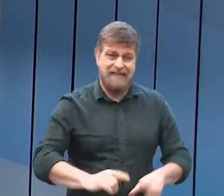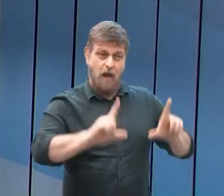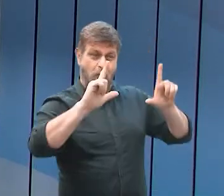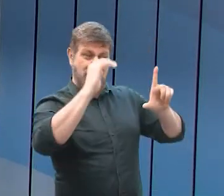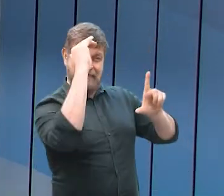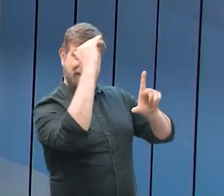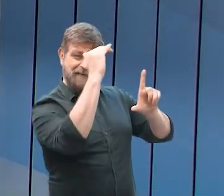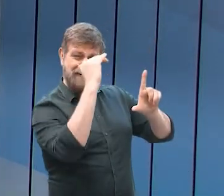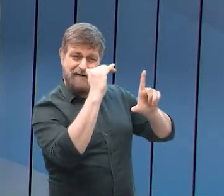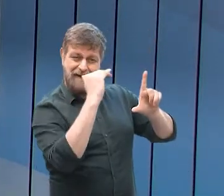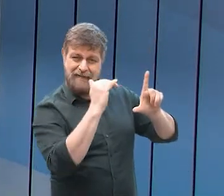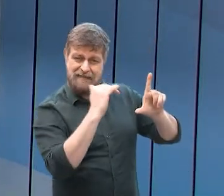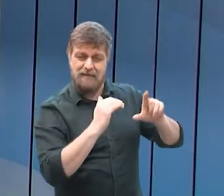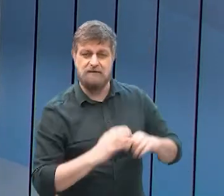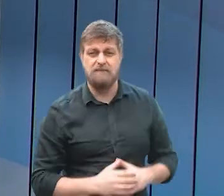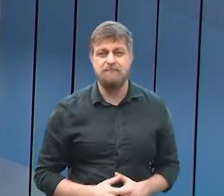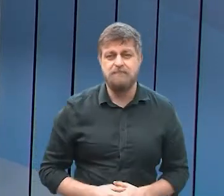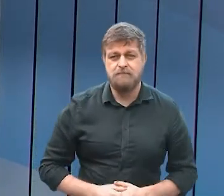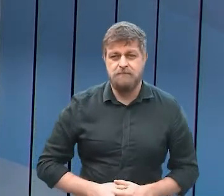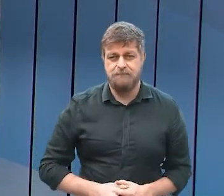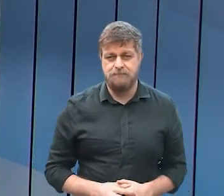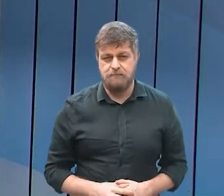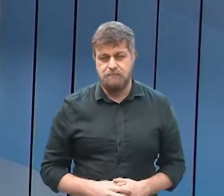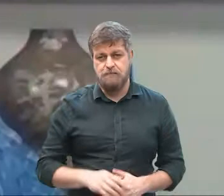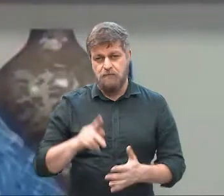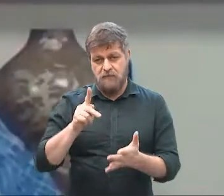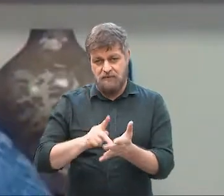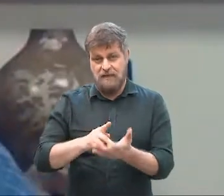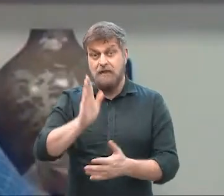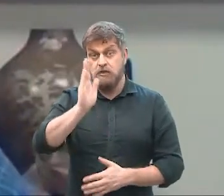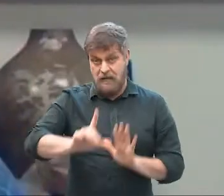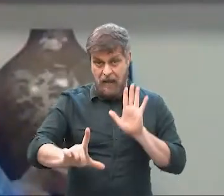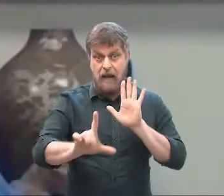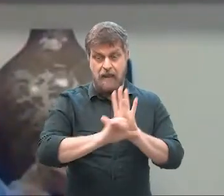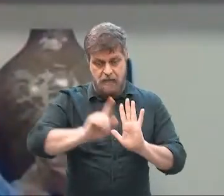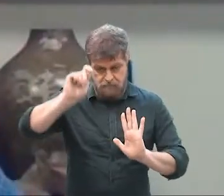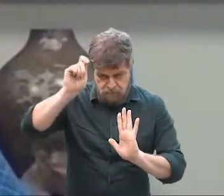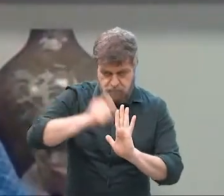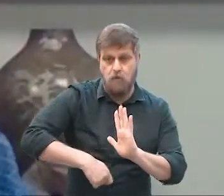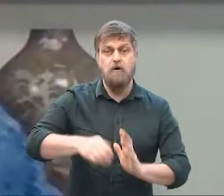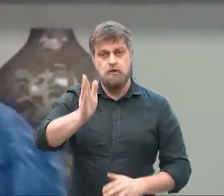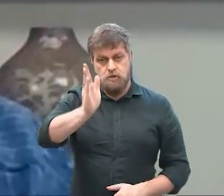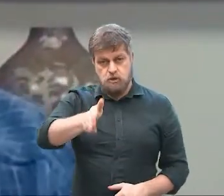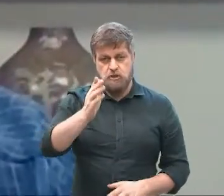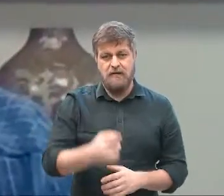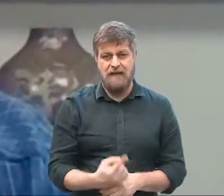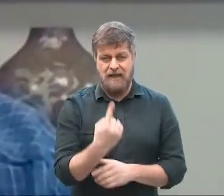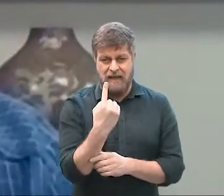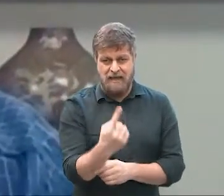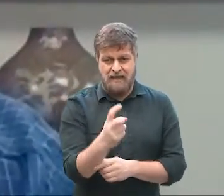cartazes nos ensinos, vereador? Na verdade, já é lei, viu, Gabriel? Sim. É a lei